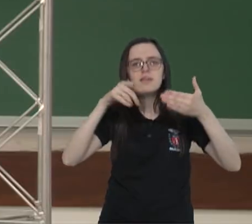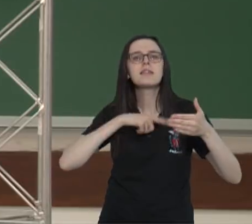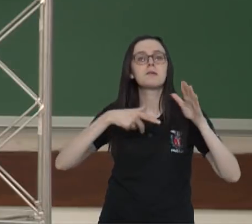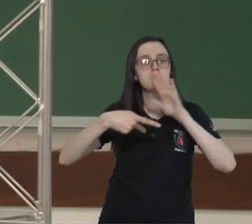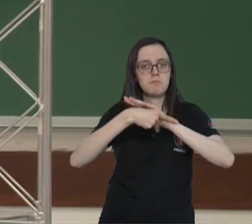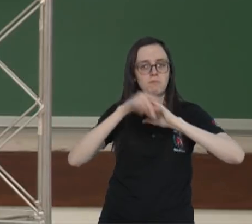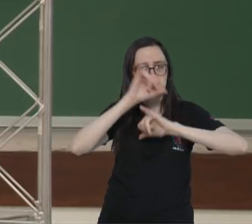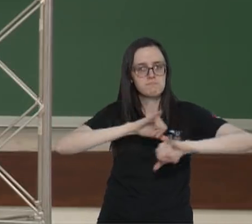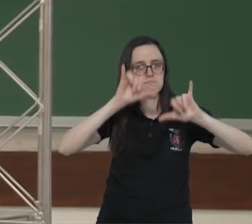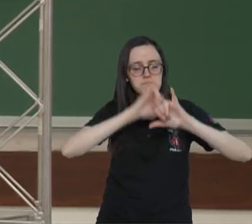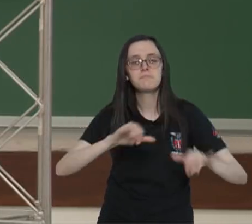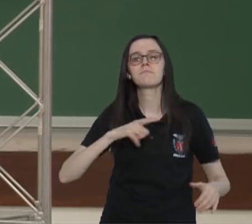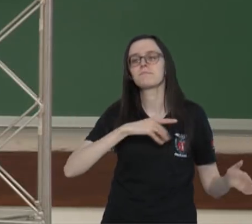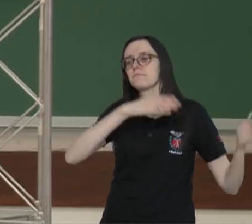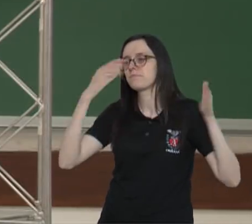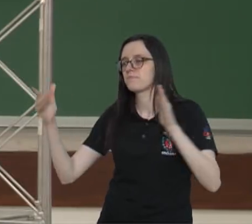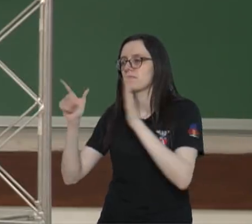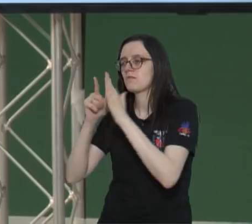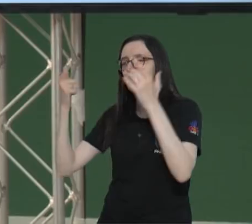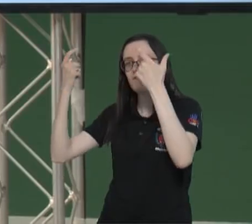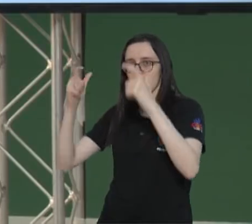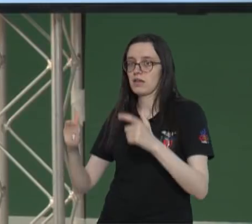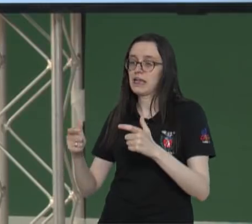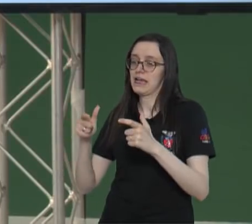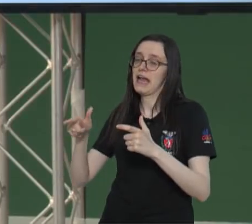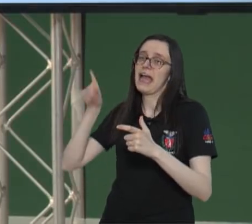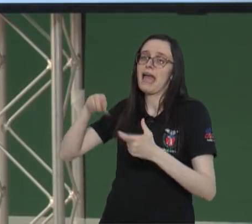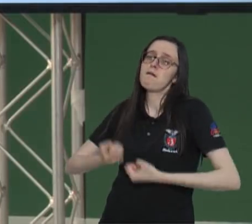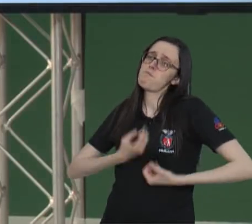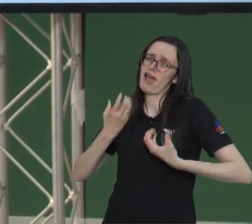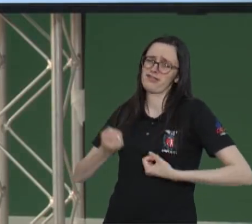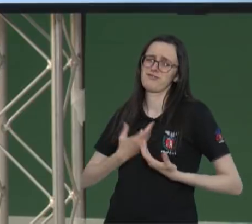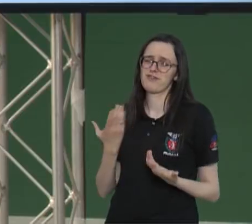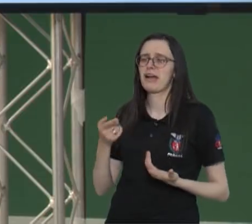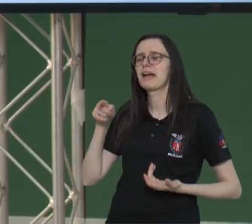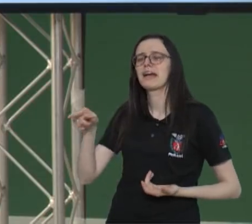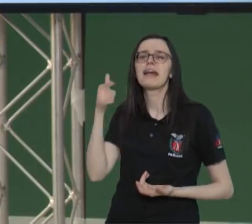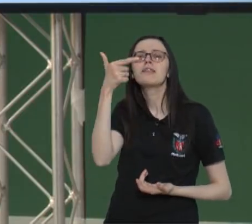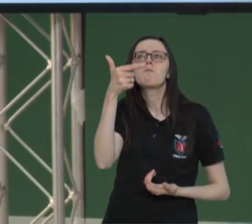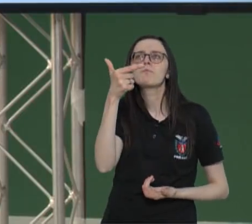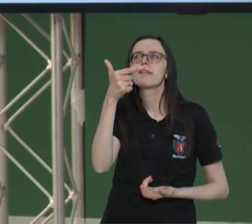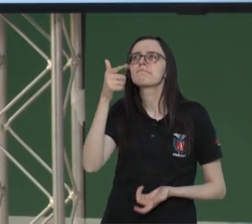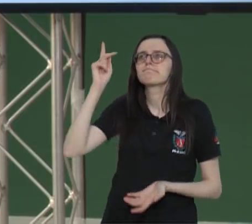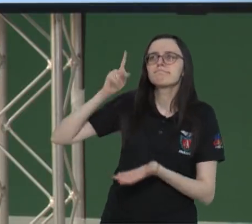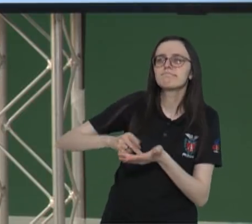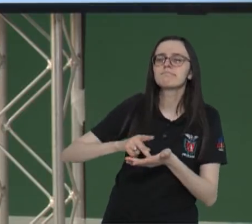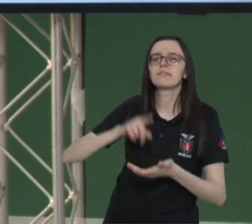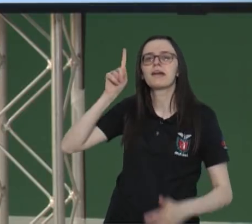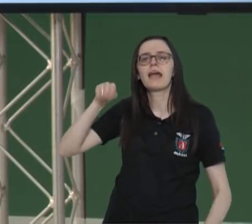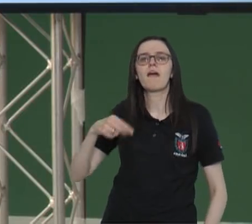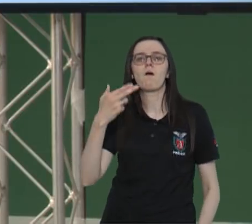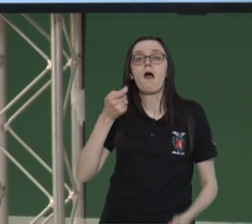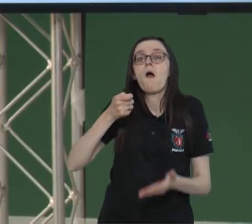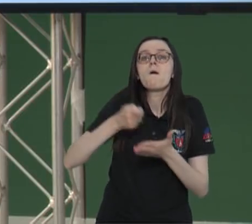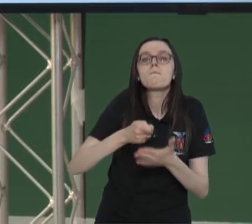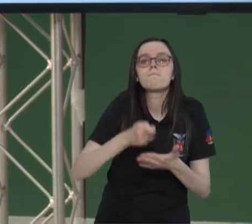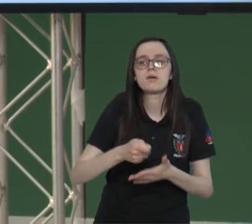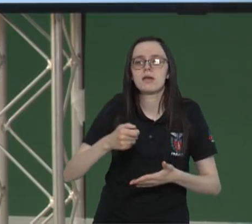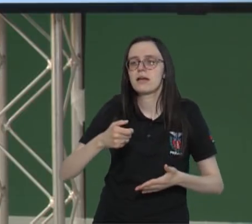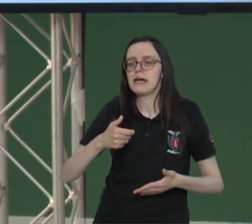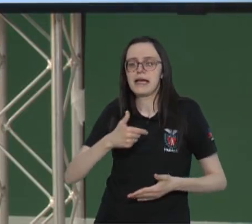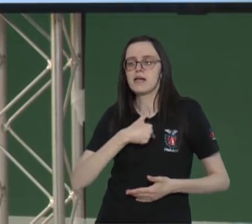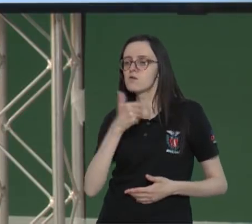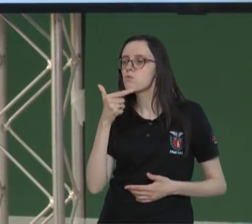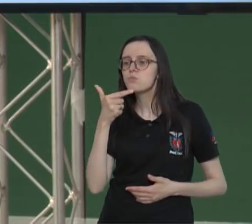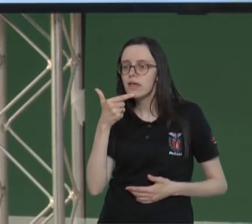classificados, do classificado poético, que é um classificado onde você não tem exatamente uma obrigatoriedade, né? Você não